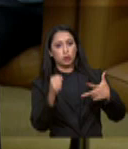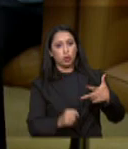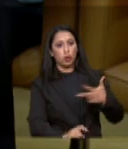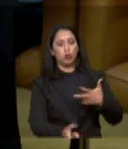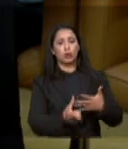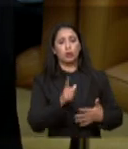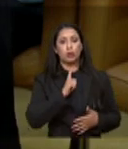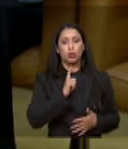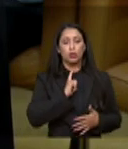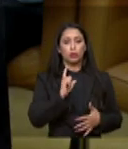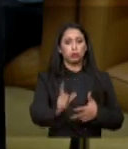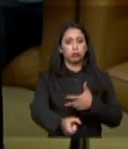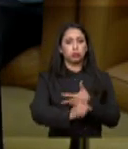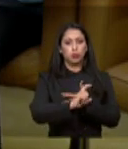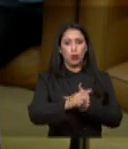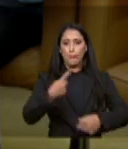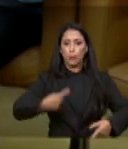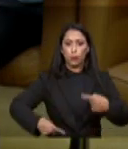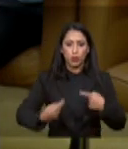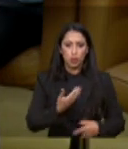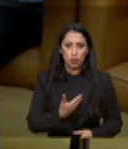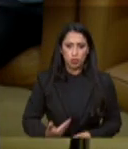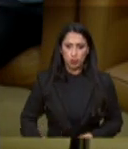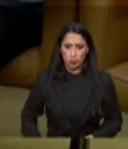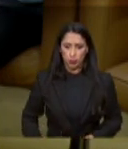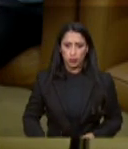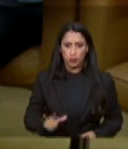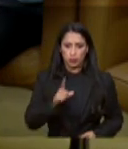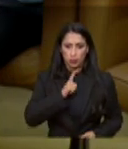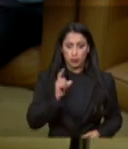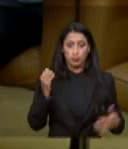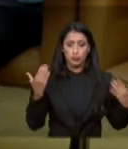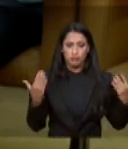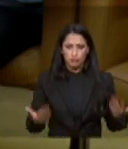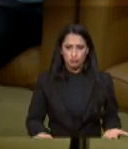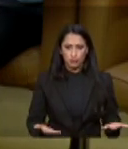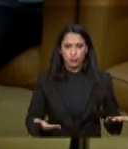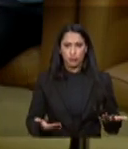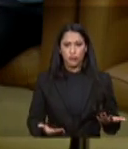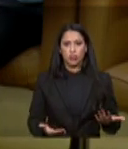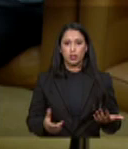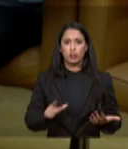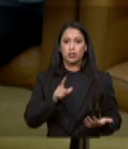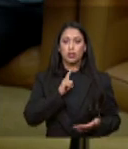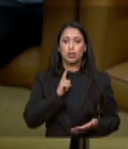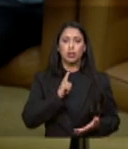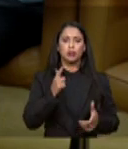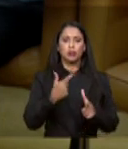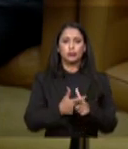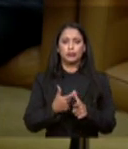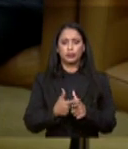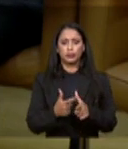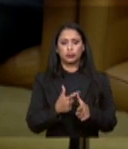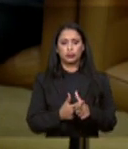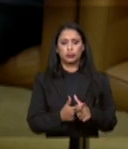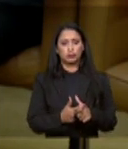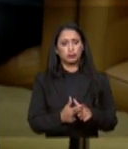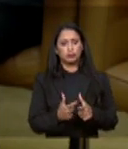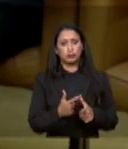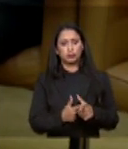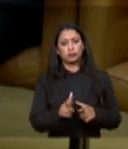competente pela política pública, deste modo, comprometendo-se a eficácia dos preceitos